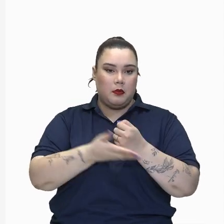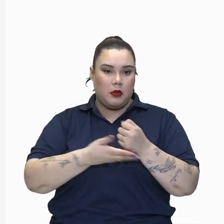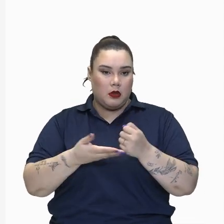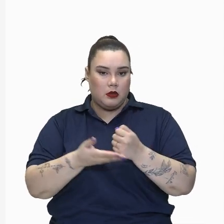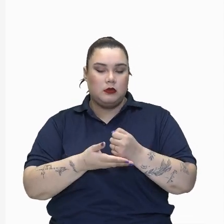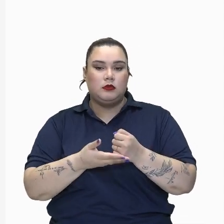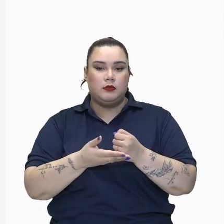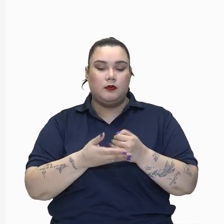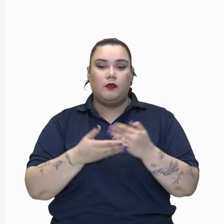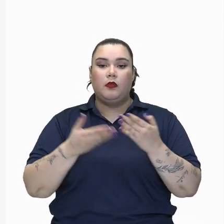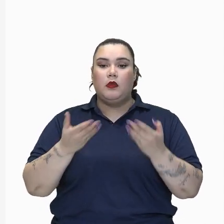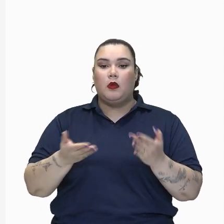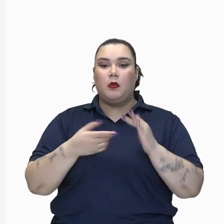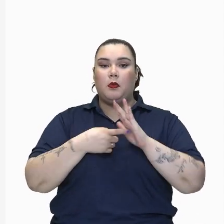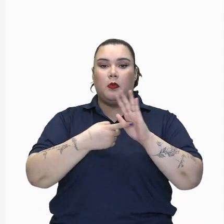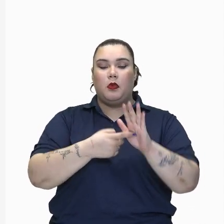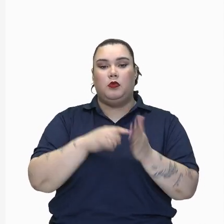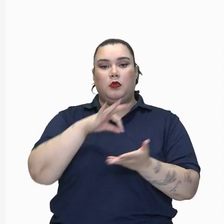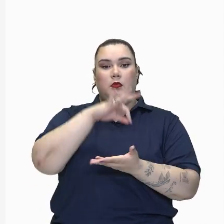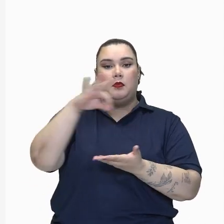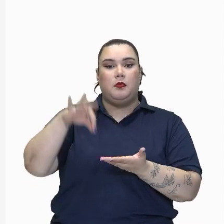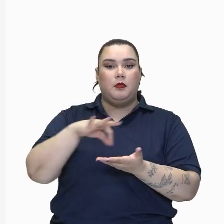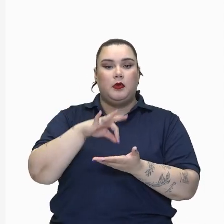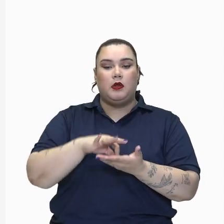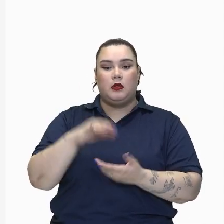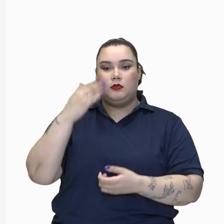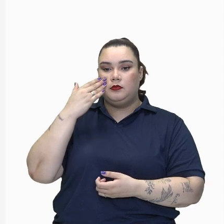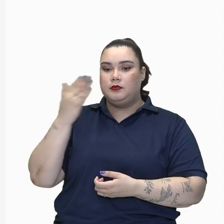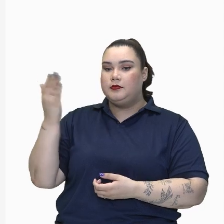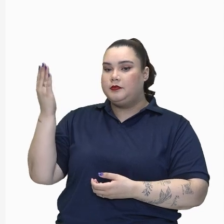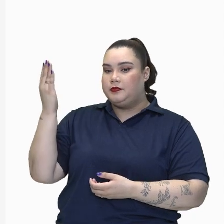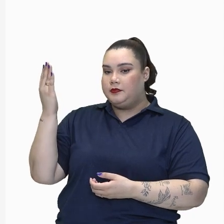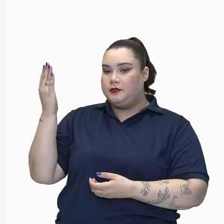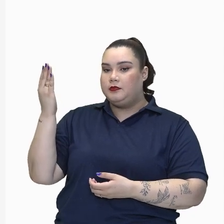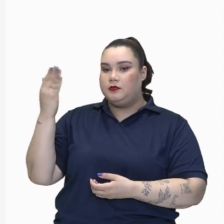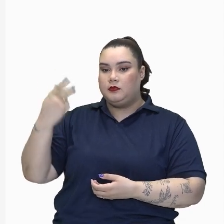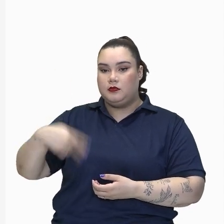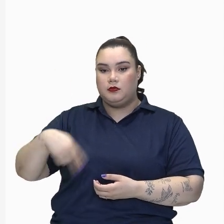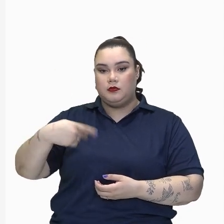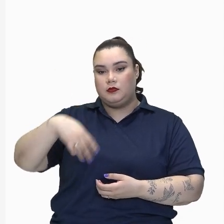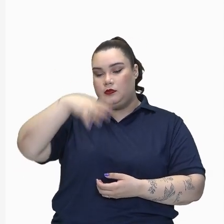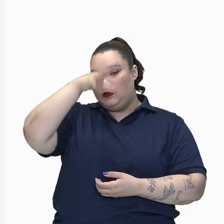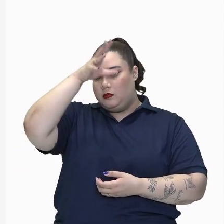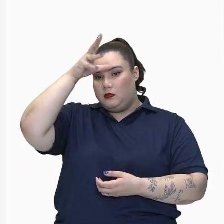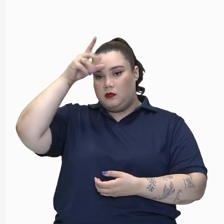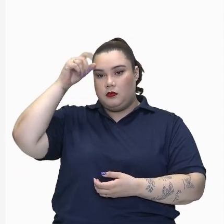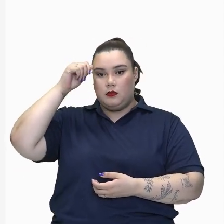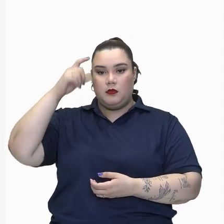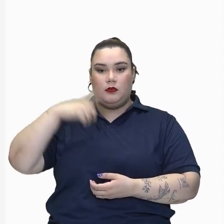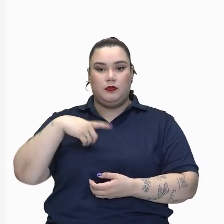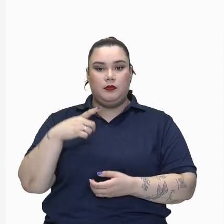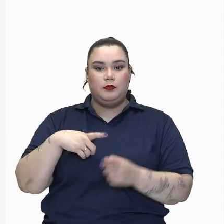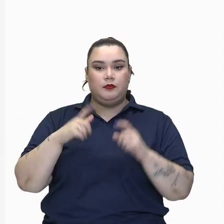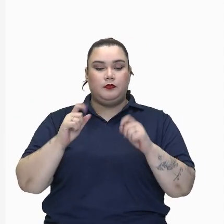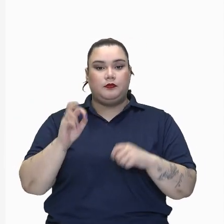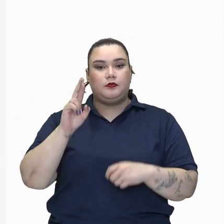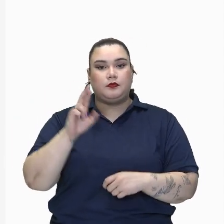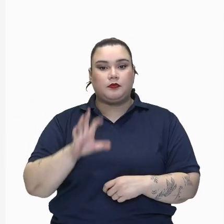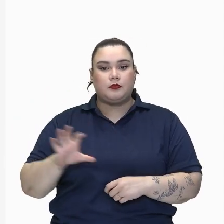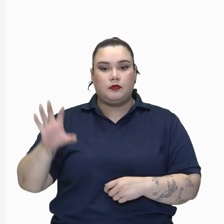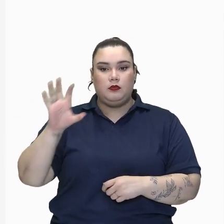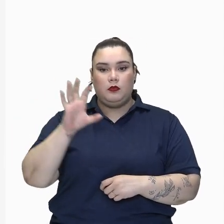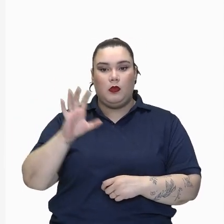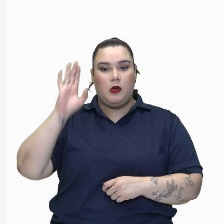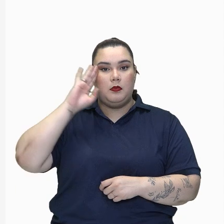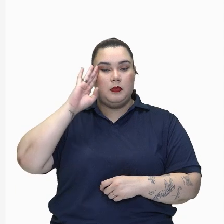nós trazemos para vocês o mapa da região metropolitana de Manaus, onde nós temos aí a região metropolitana,